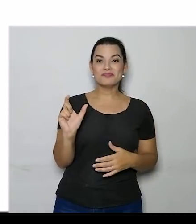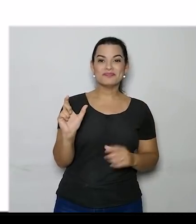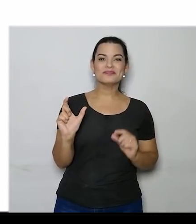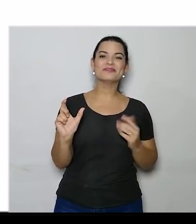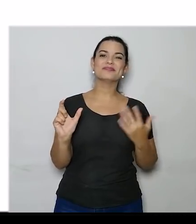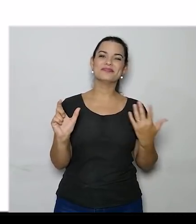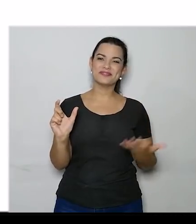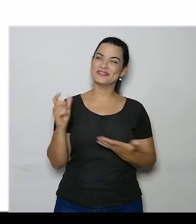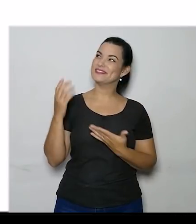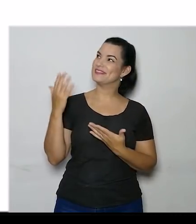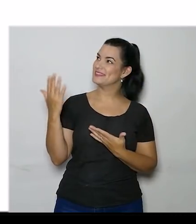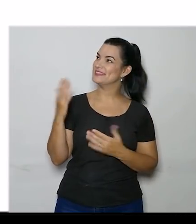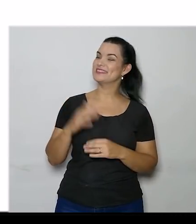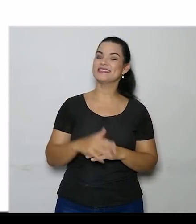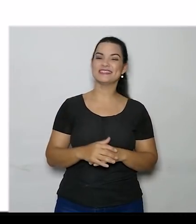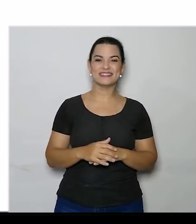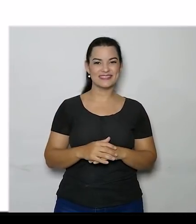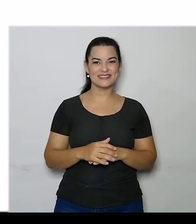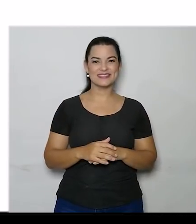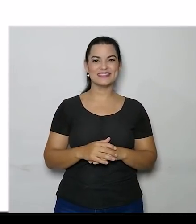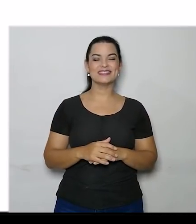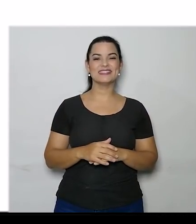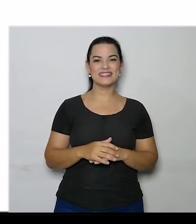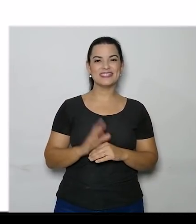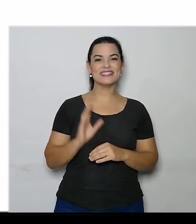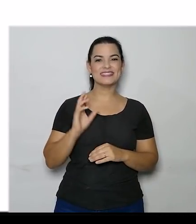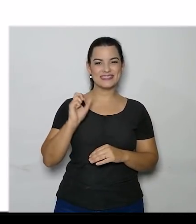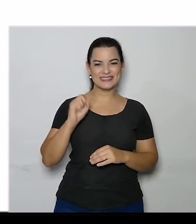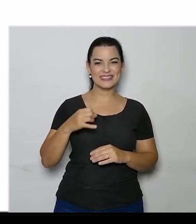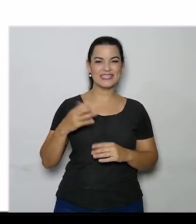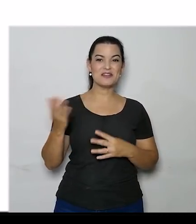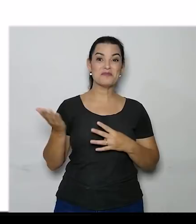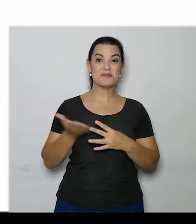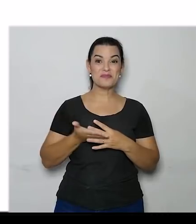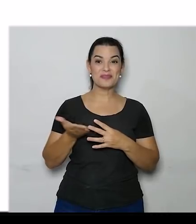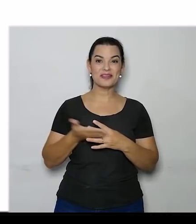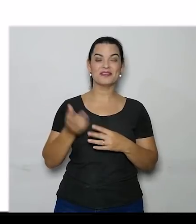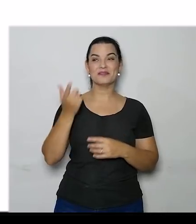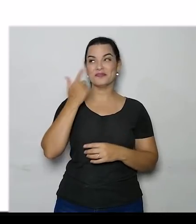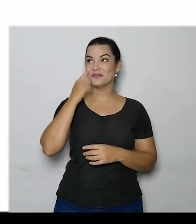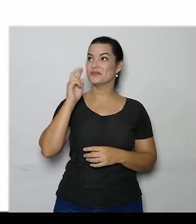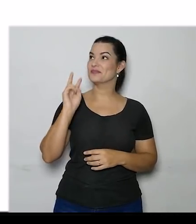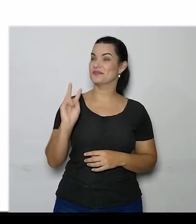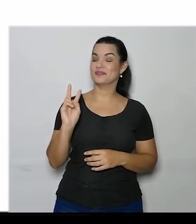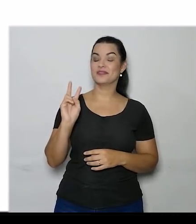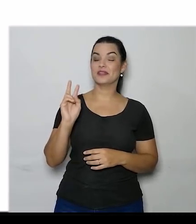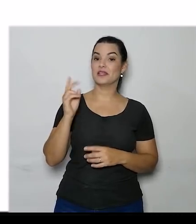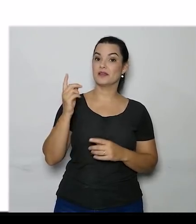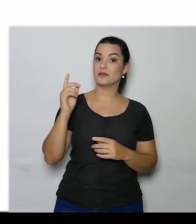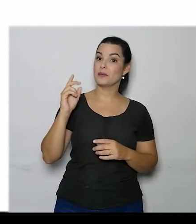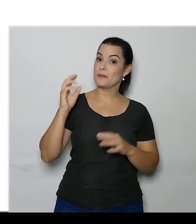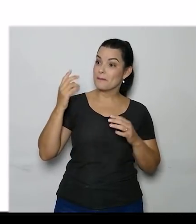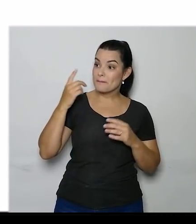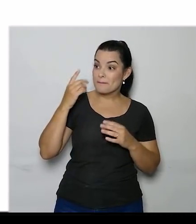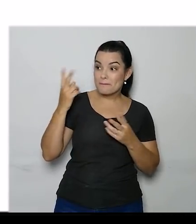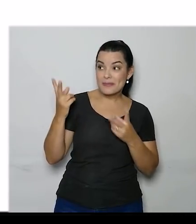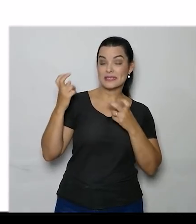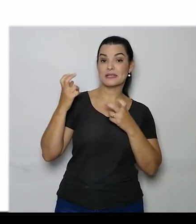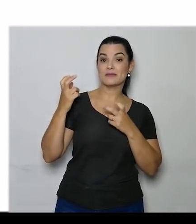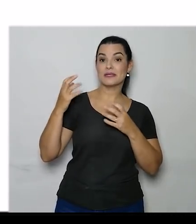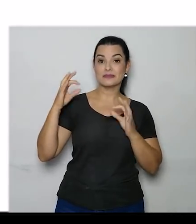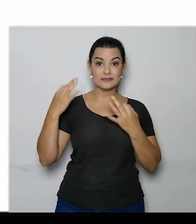Surpresa, olha só, a palavrinha está no meio. Vamos conferir a letra que começa a